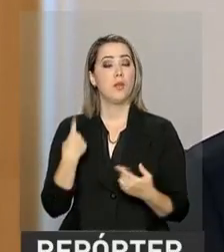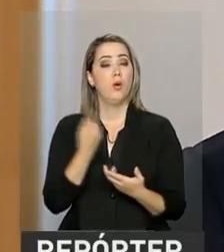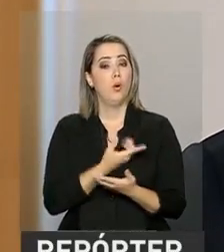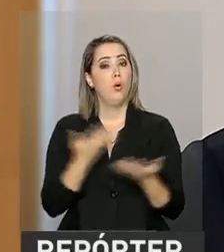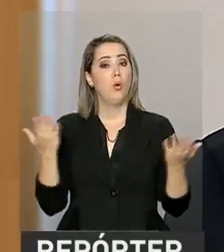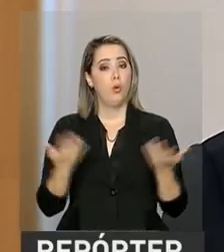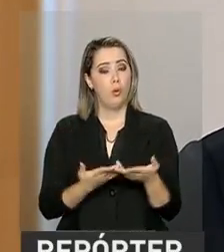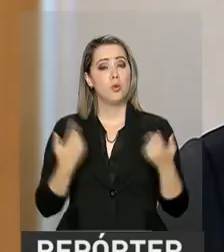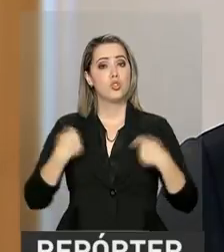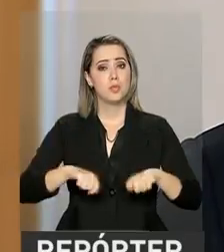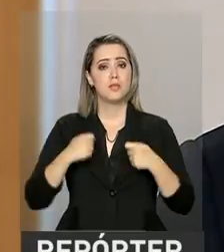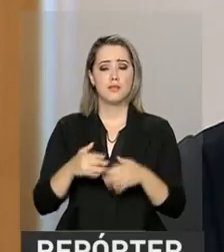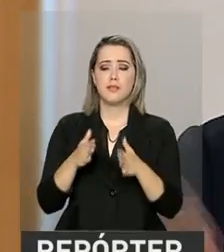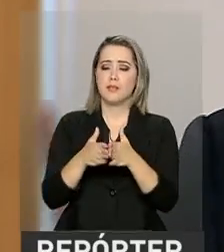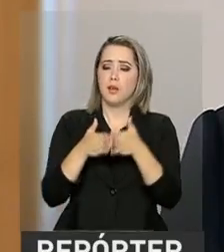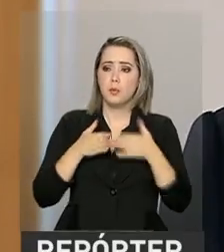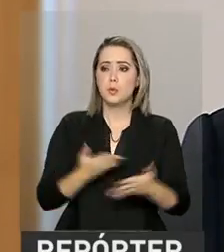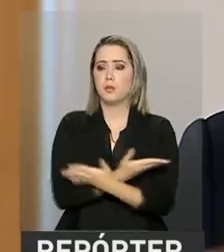precisamos